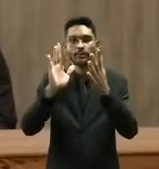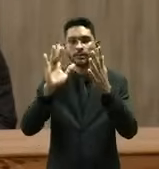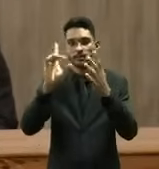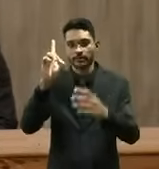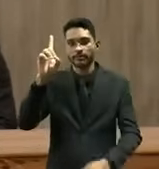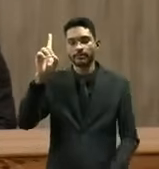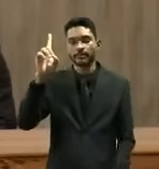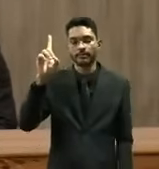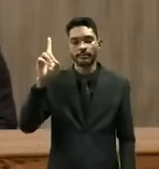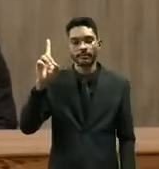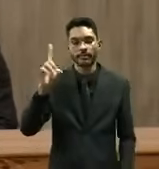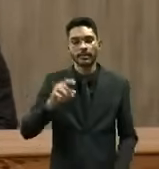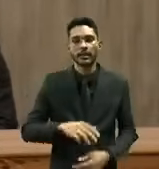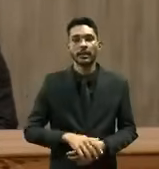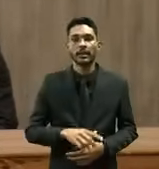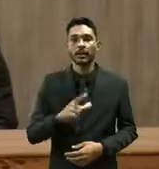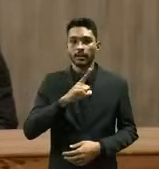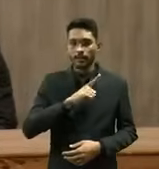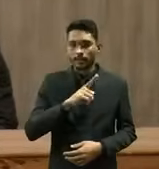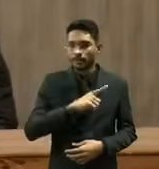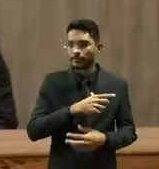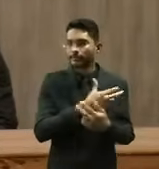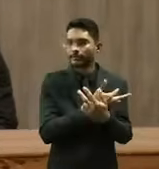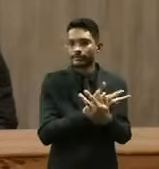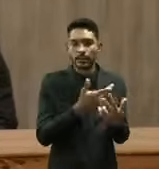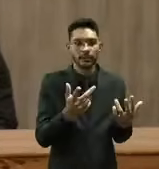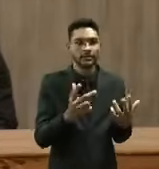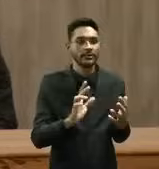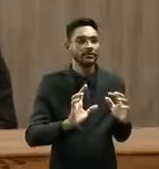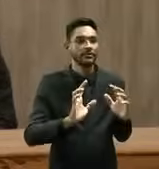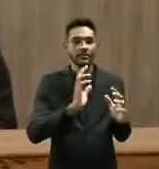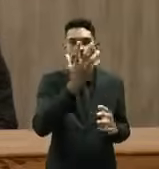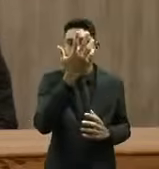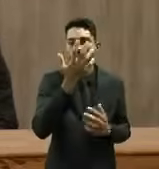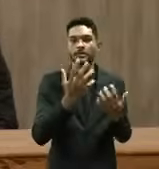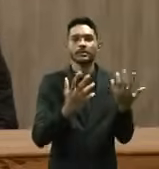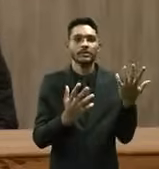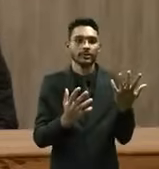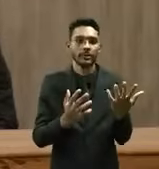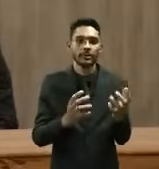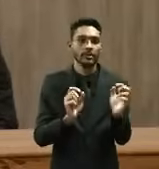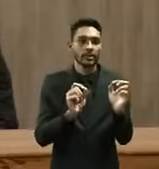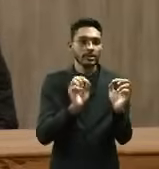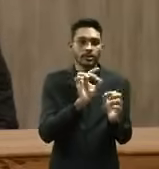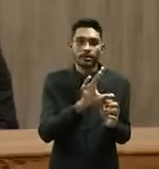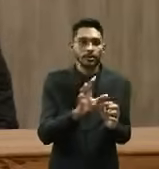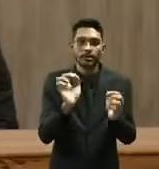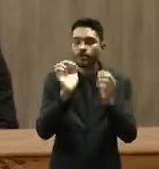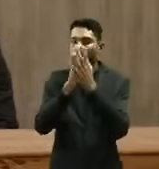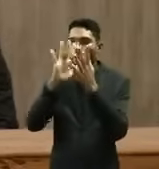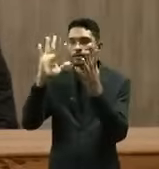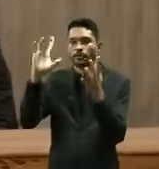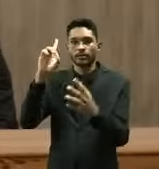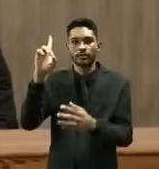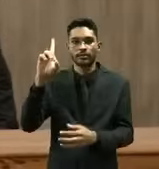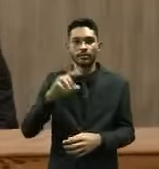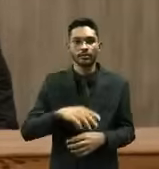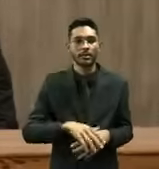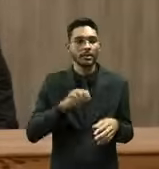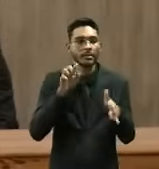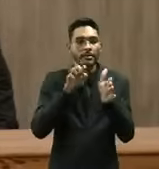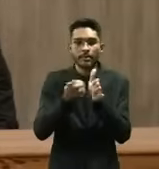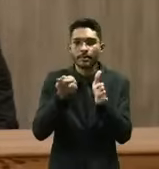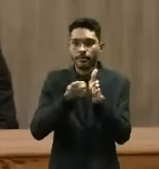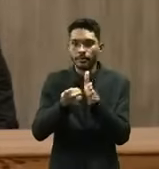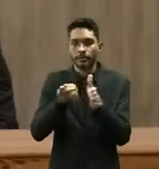Tem coisa que é só pra gente glorificar Tem coisa que não é para debate Tem coisa que não é para questionamento Tem